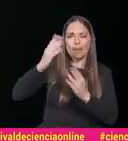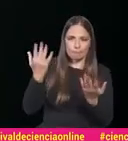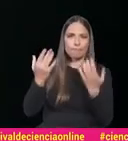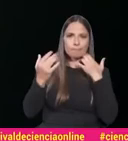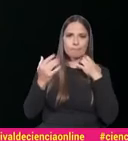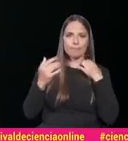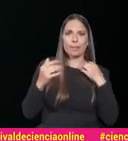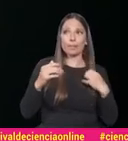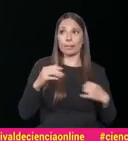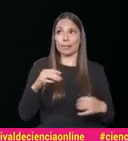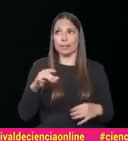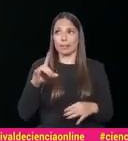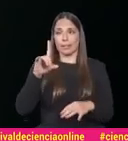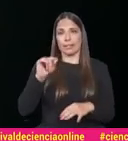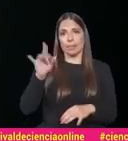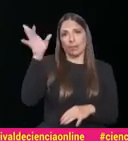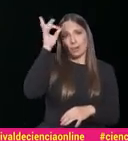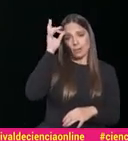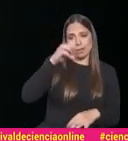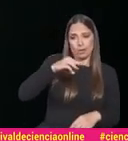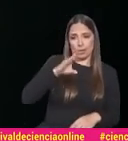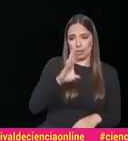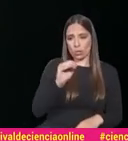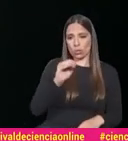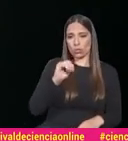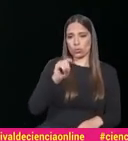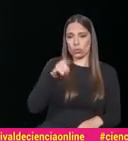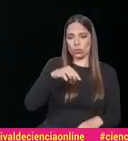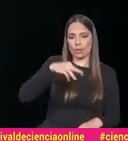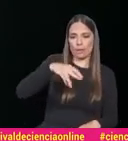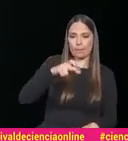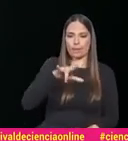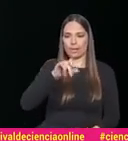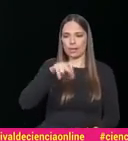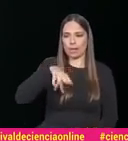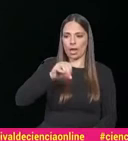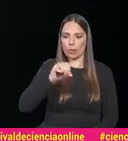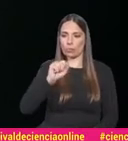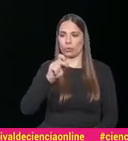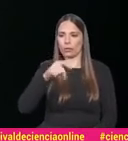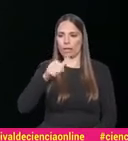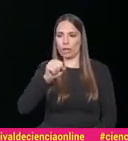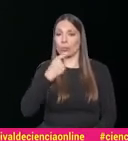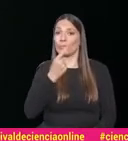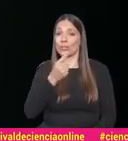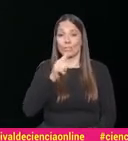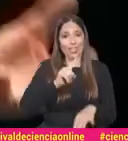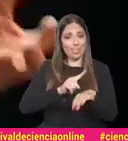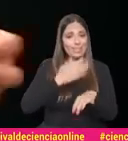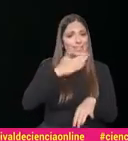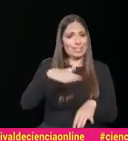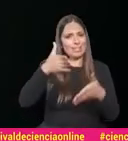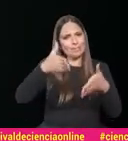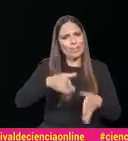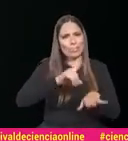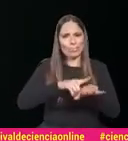E como também em memória a José Maria Negago, que ele bem dizia que a ciência requer um tempo que cada um não dispõe. E o que